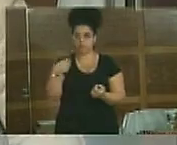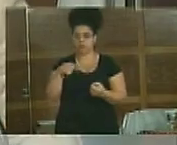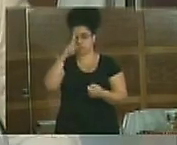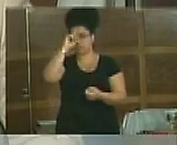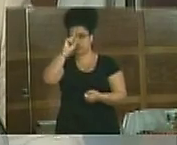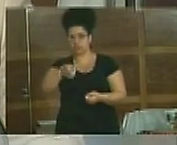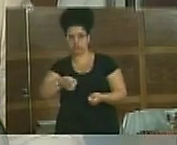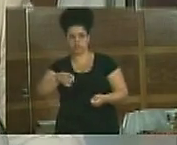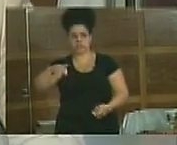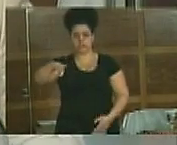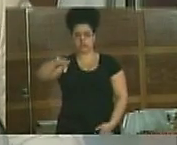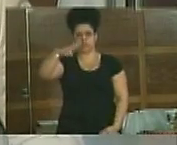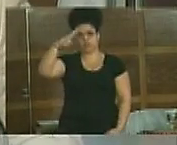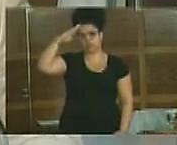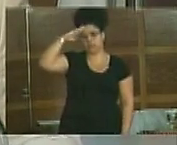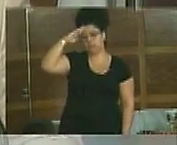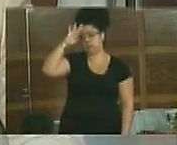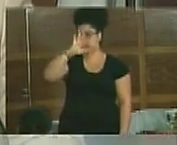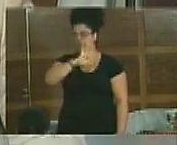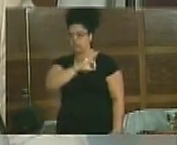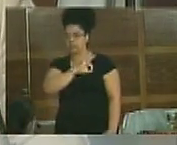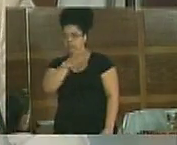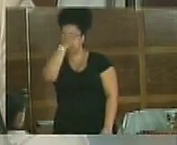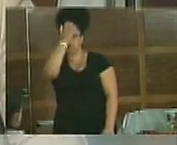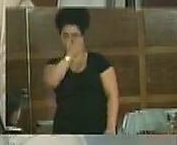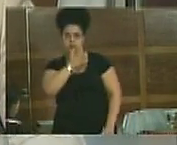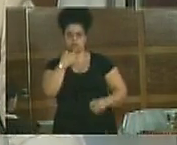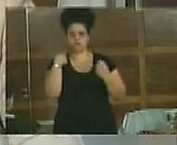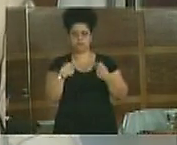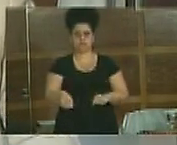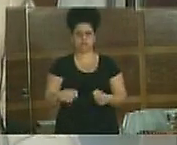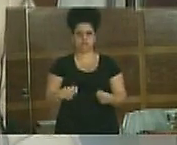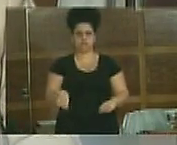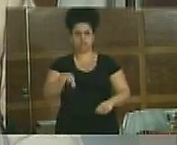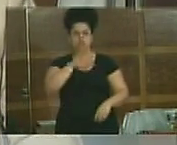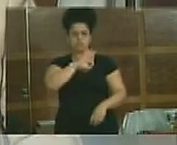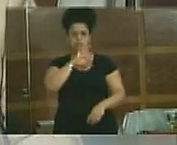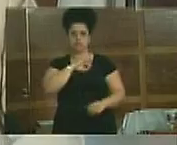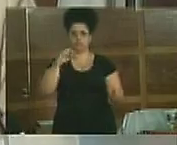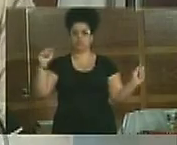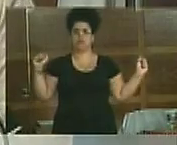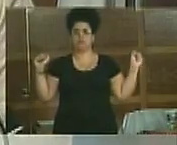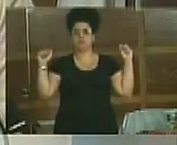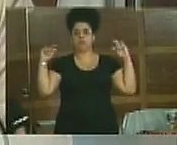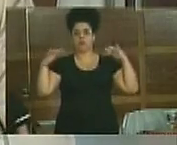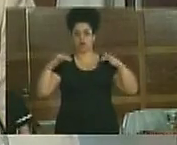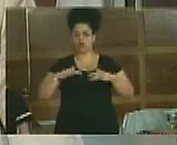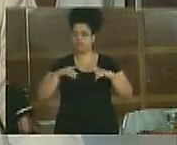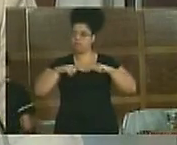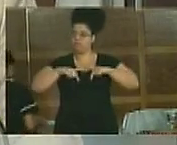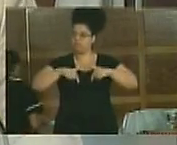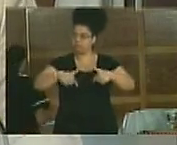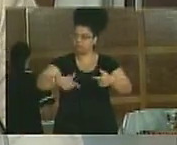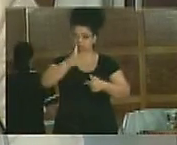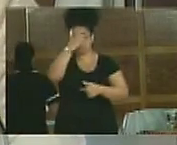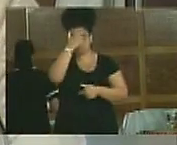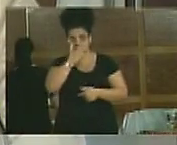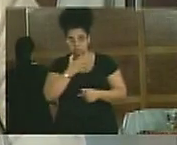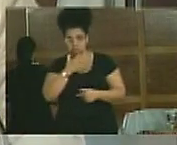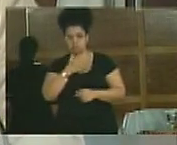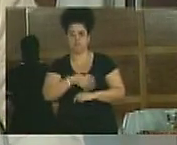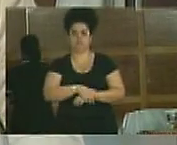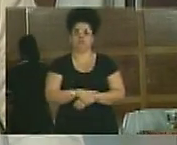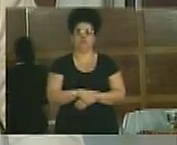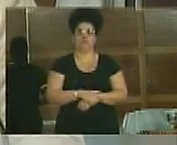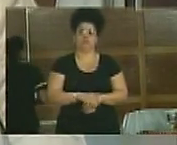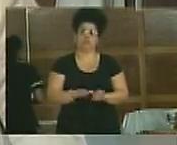nosso 33º Batalhão, que a gente está precisando sim que a polícia venha para cá para ter ações mais enérgicas, mas